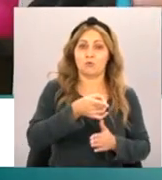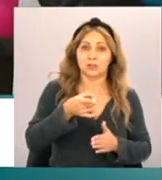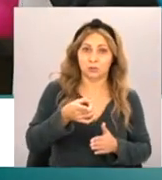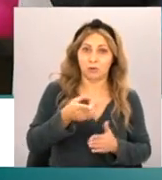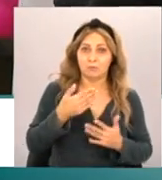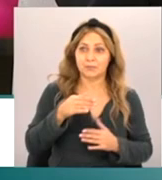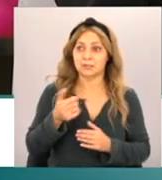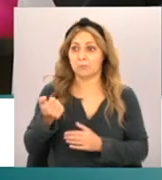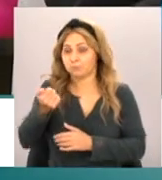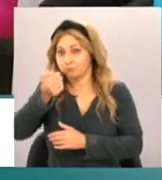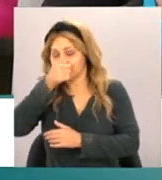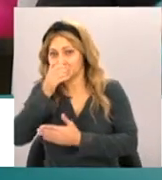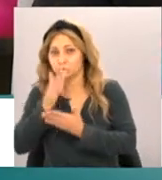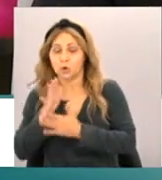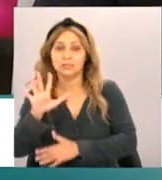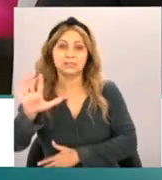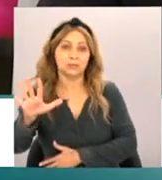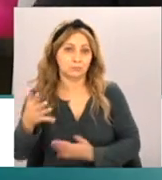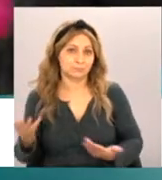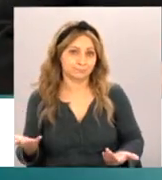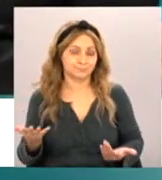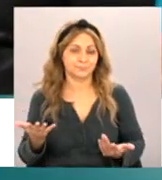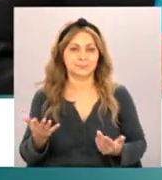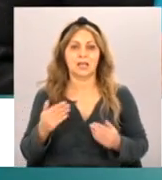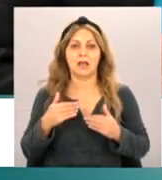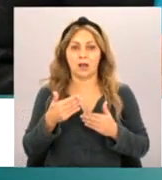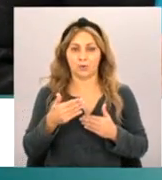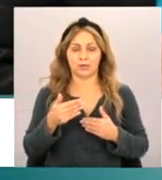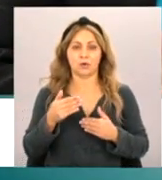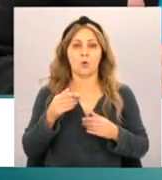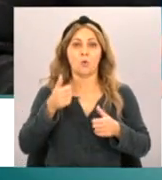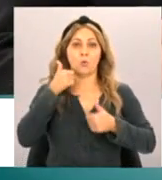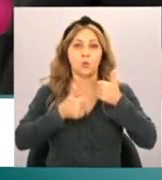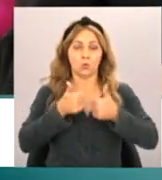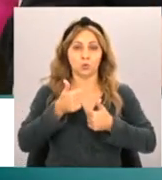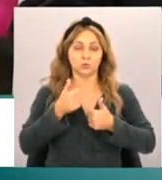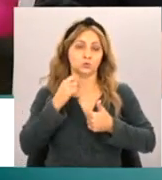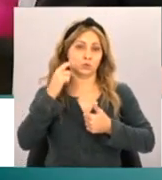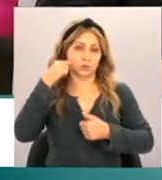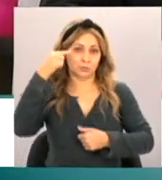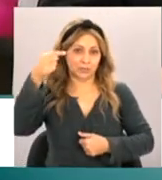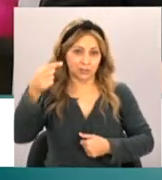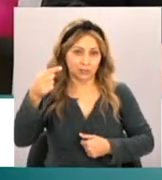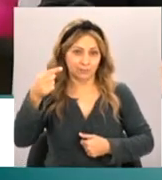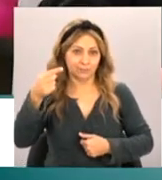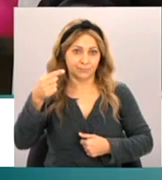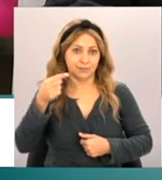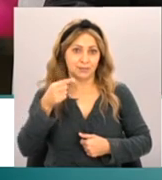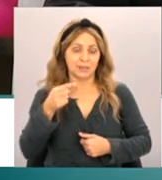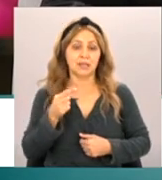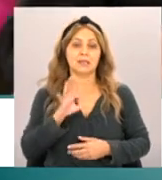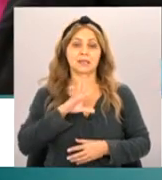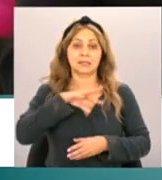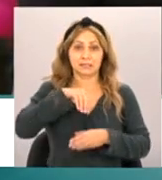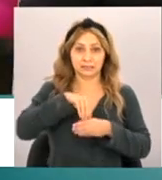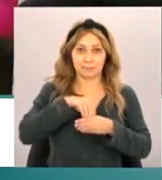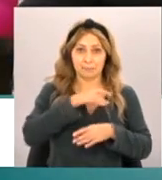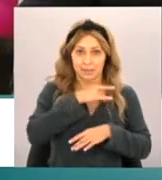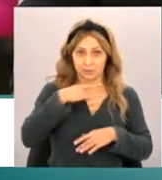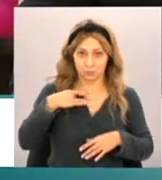e temos dados ainda mais preocupantes agora no concurso para especialista seja para internos acenderem ter uma especialidade